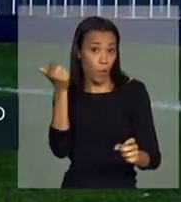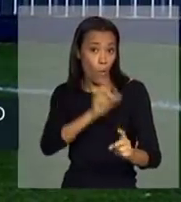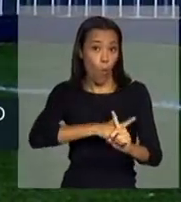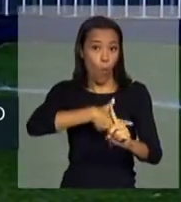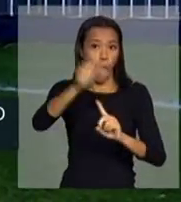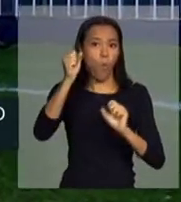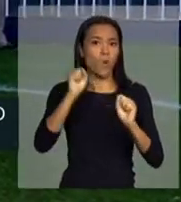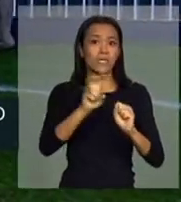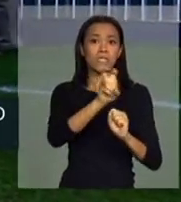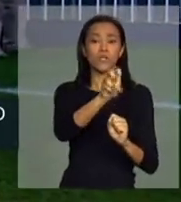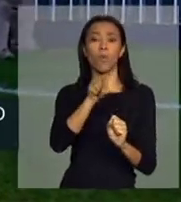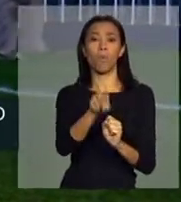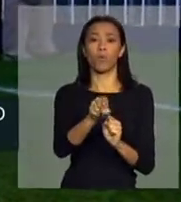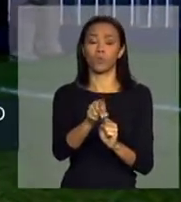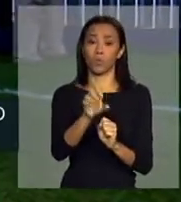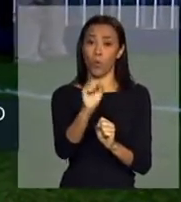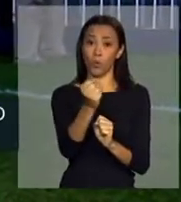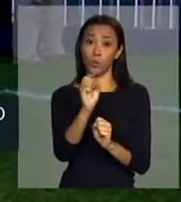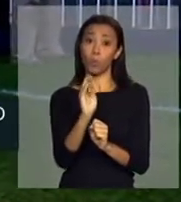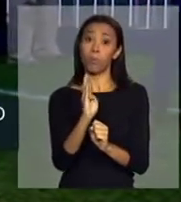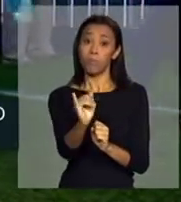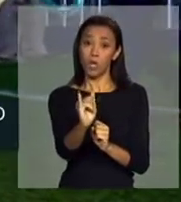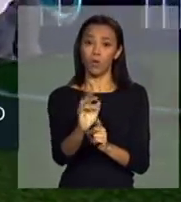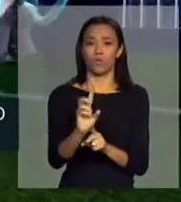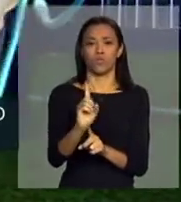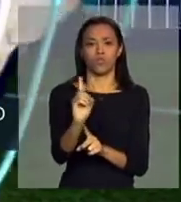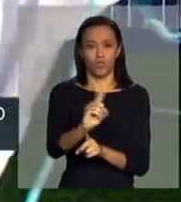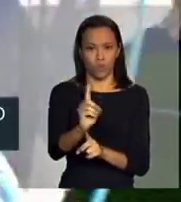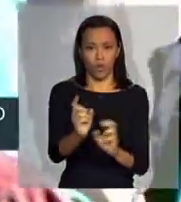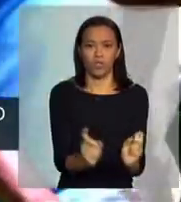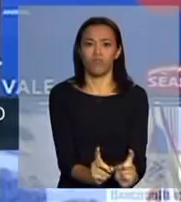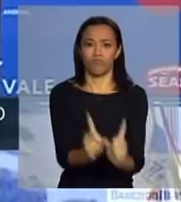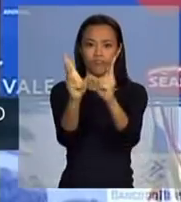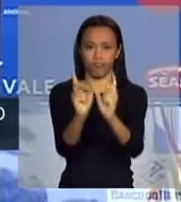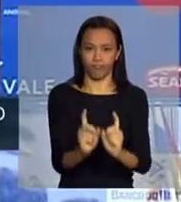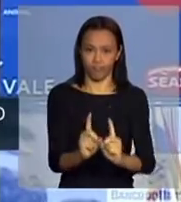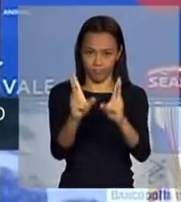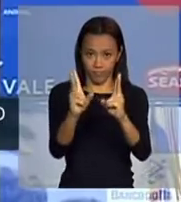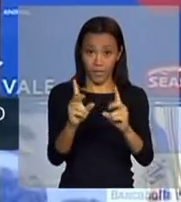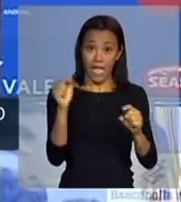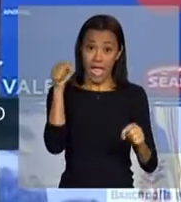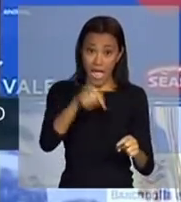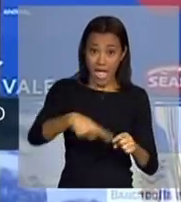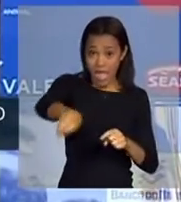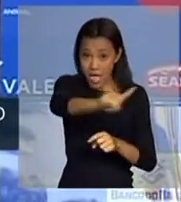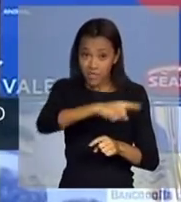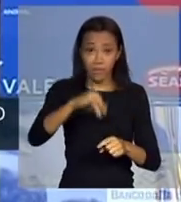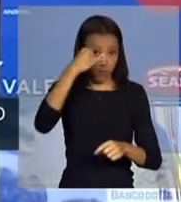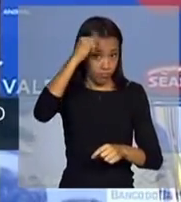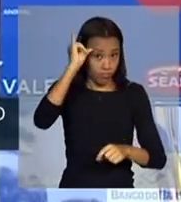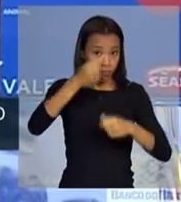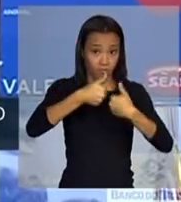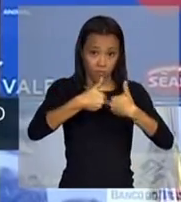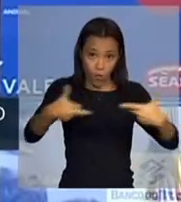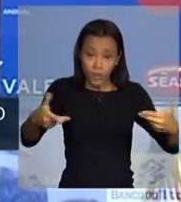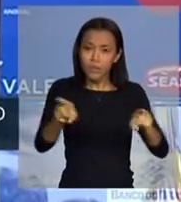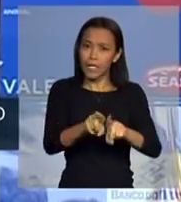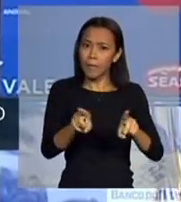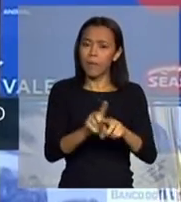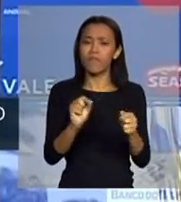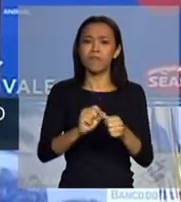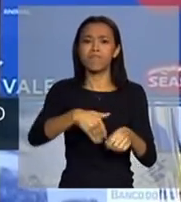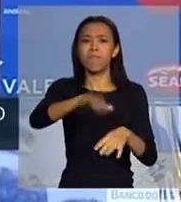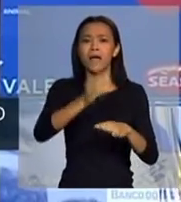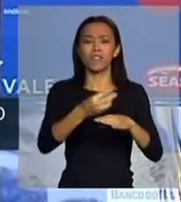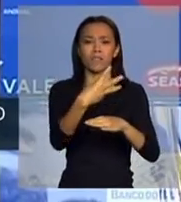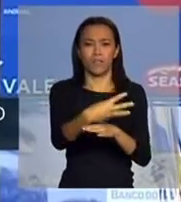de 5,8 bilhões de dólares em exportações. Esse rebanho também produziu mais de 34